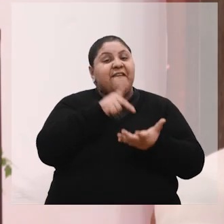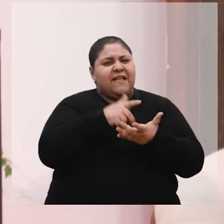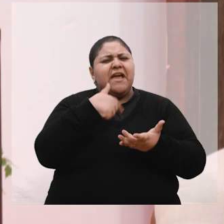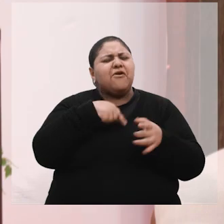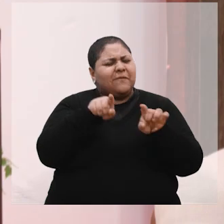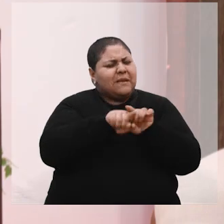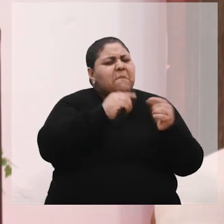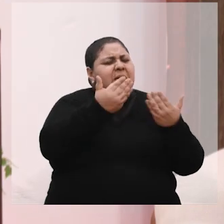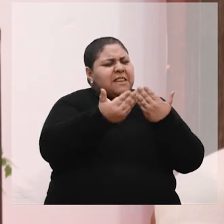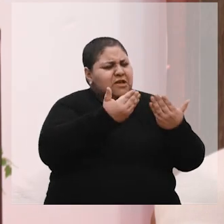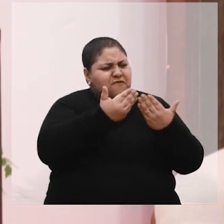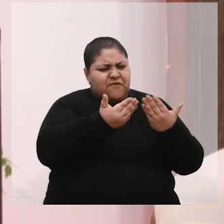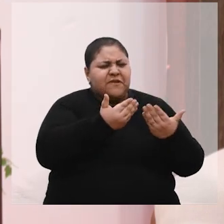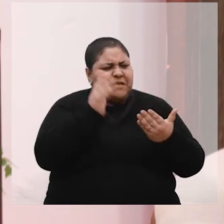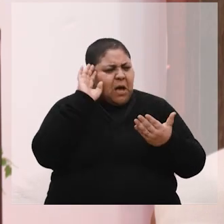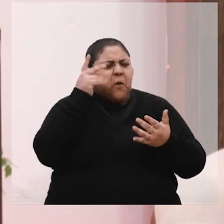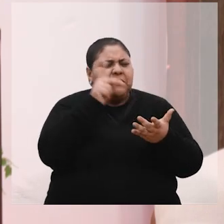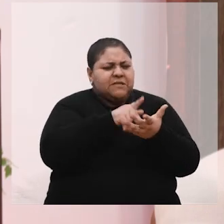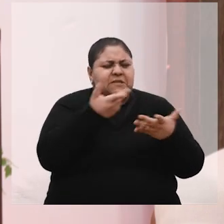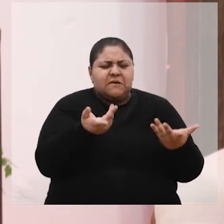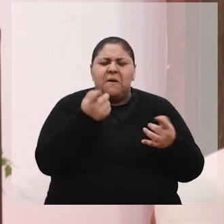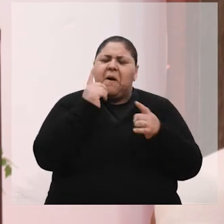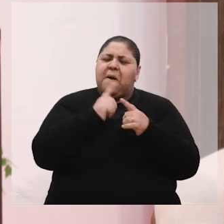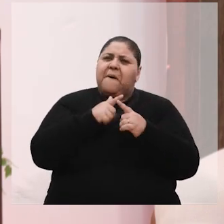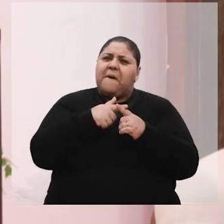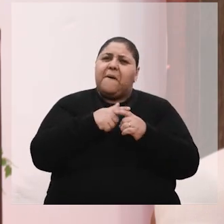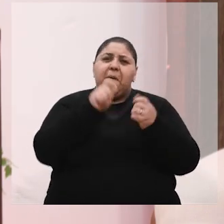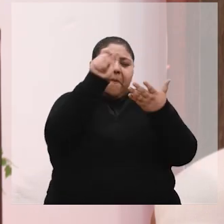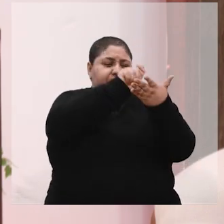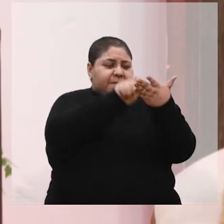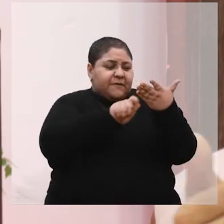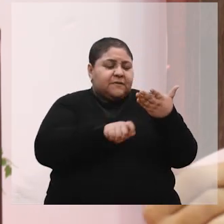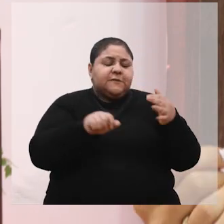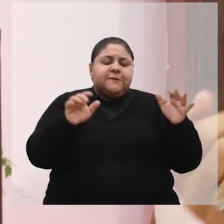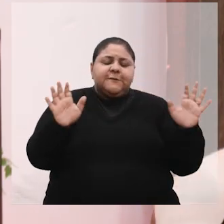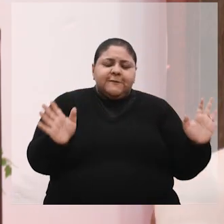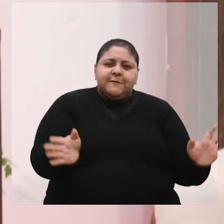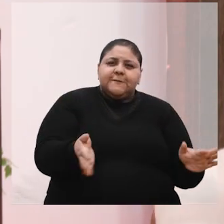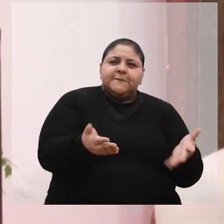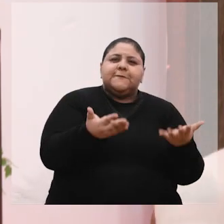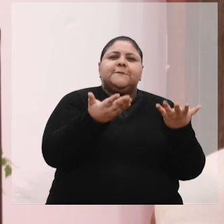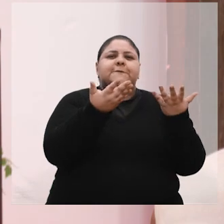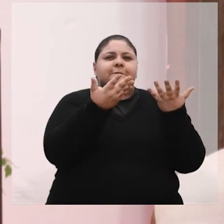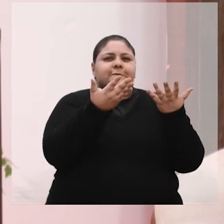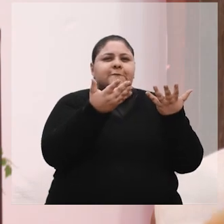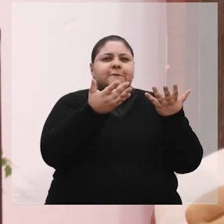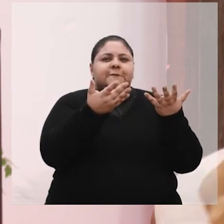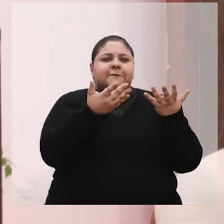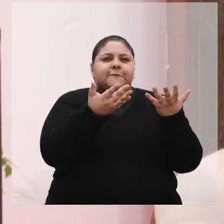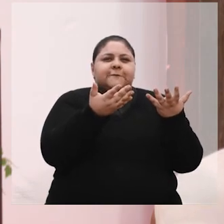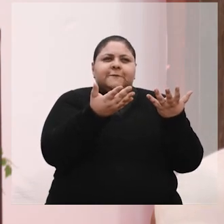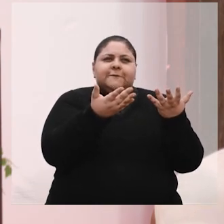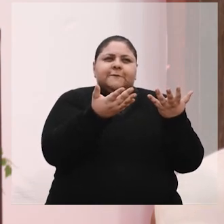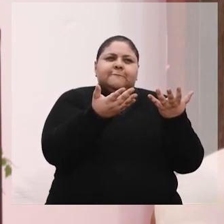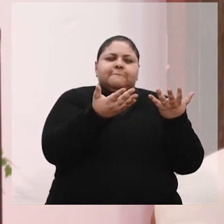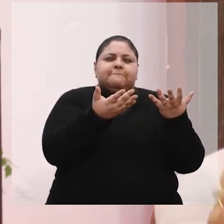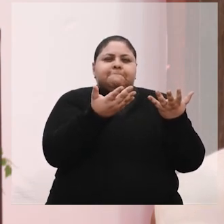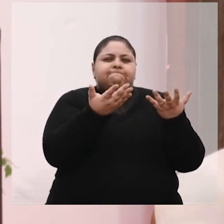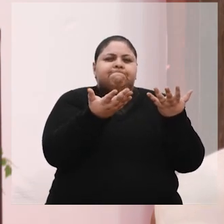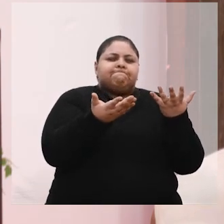em dúvida se aquilo realmente aconteceu, porque ele tá escrito numa fluidez que realmente não